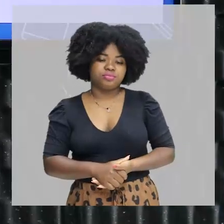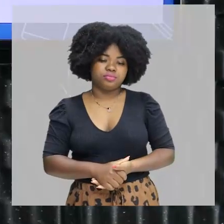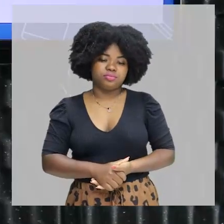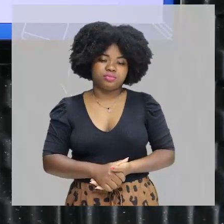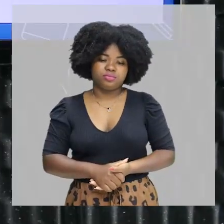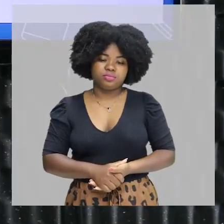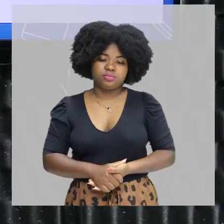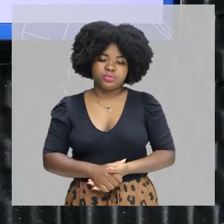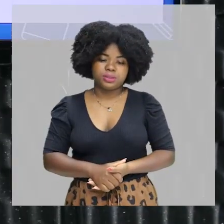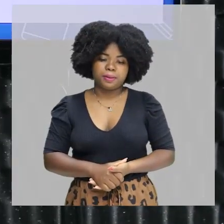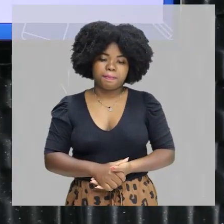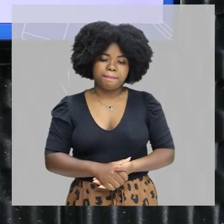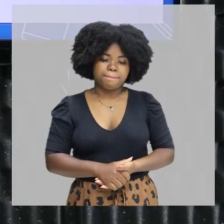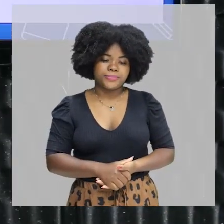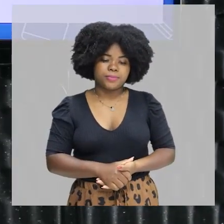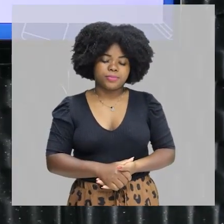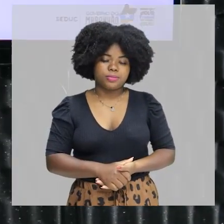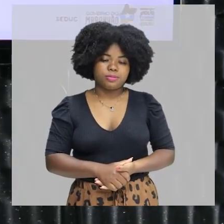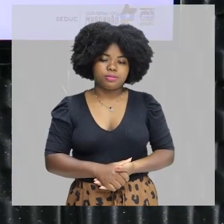esquecer-se, lembrar-se, enfim.